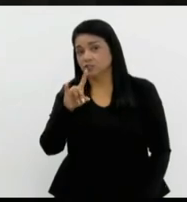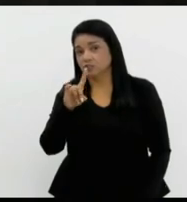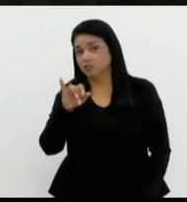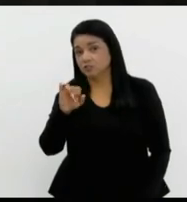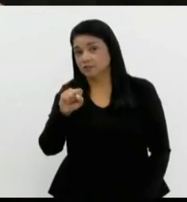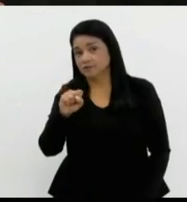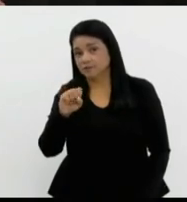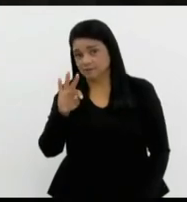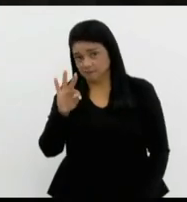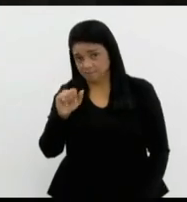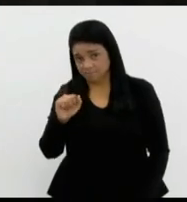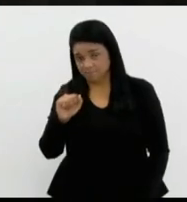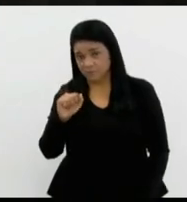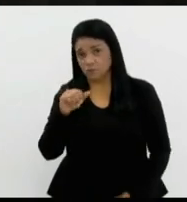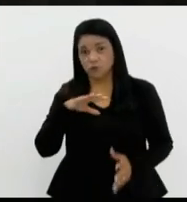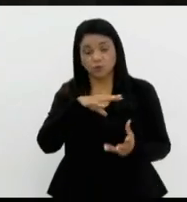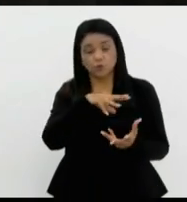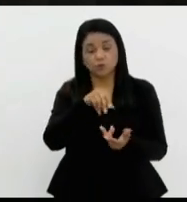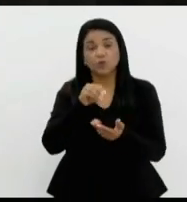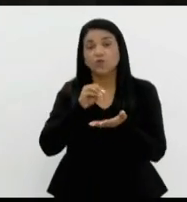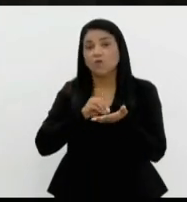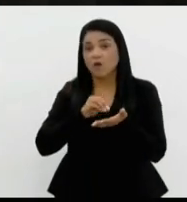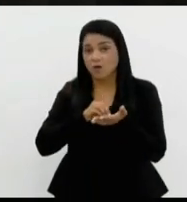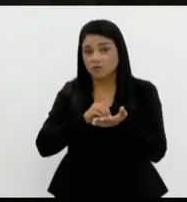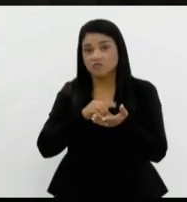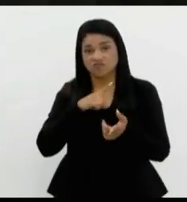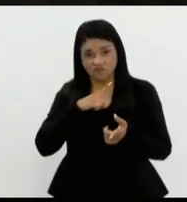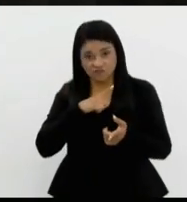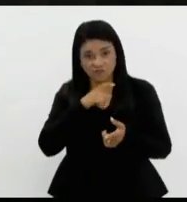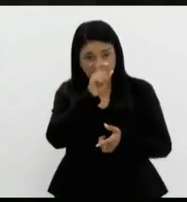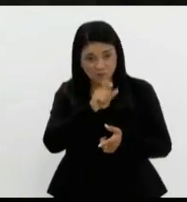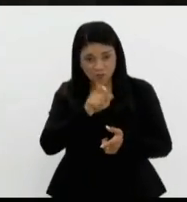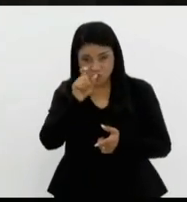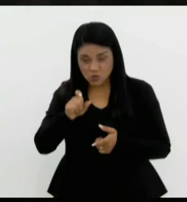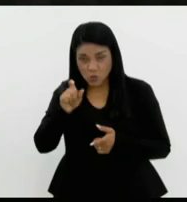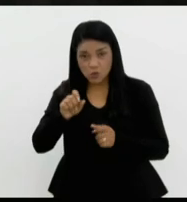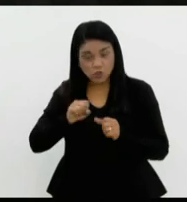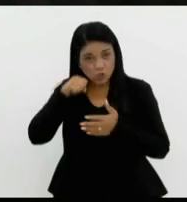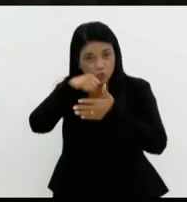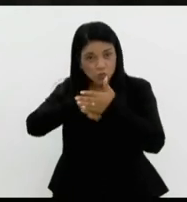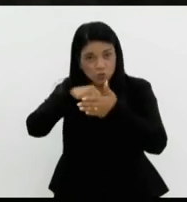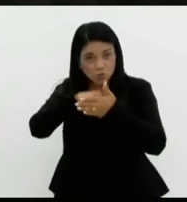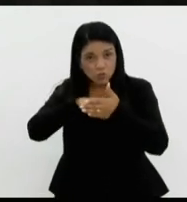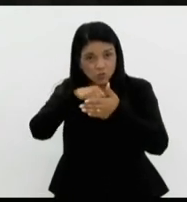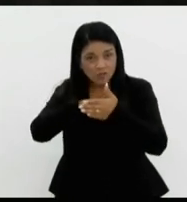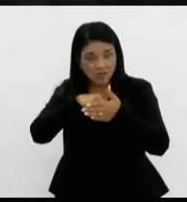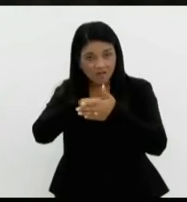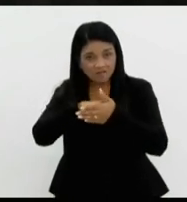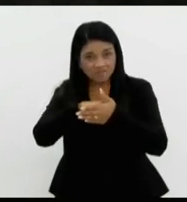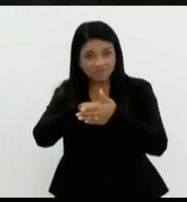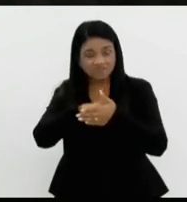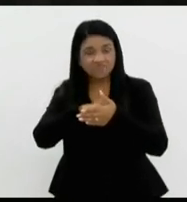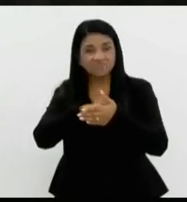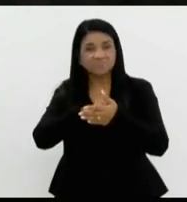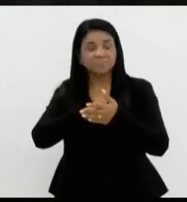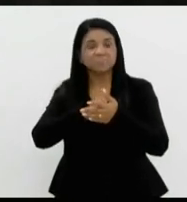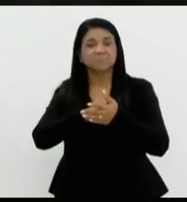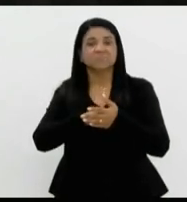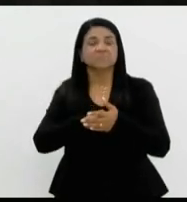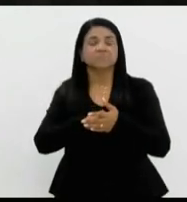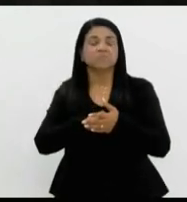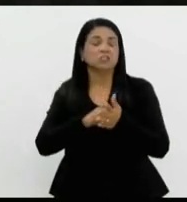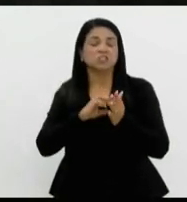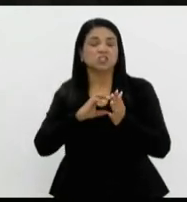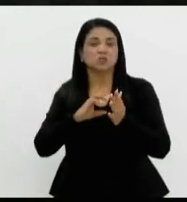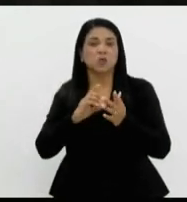Falta estadista no mundo. Porque se tivessem grandes estadistas no mundo, essa paz já estava celebrada. O senhor citou ainda há